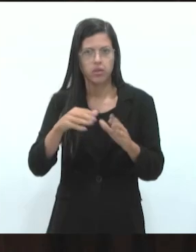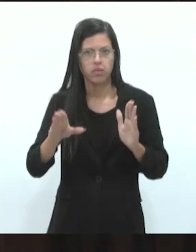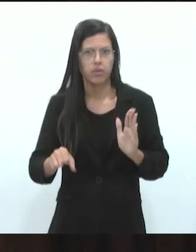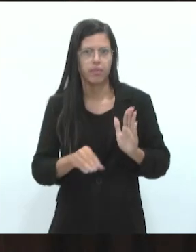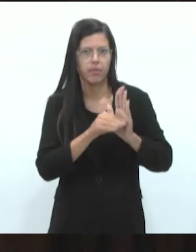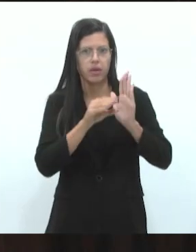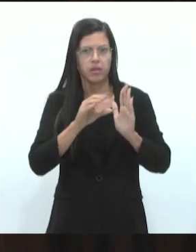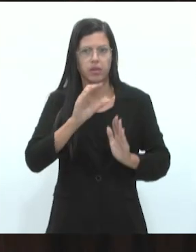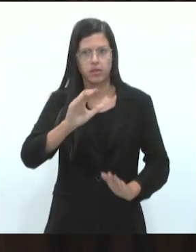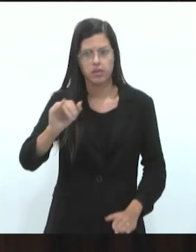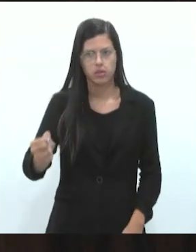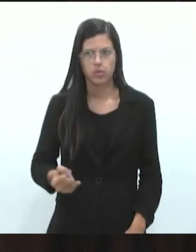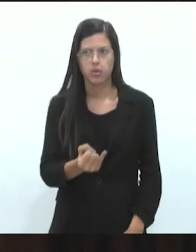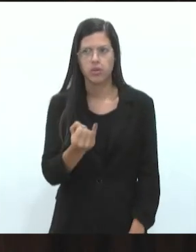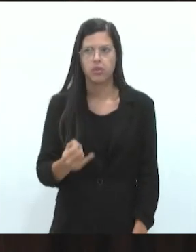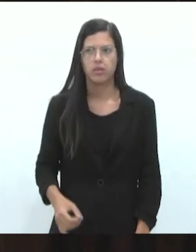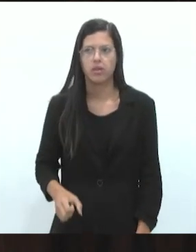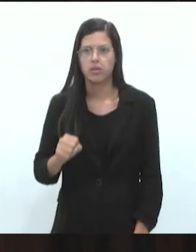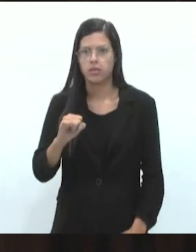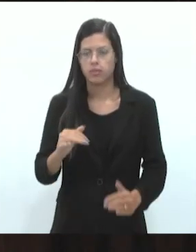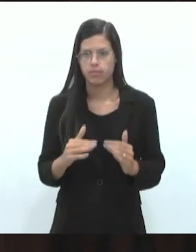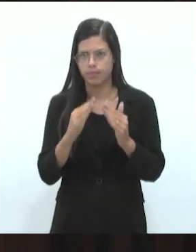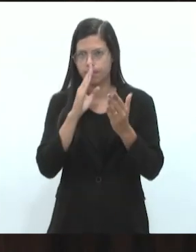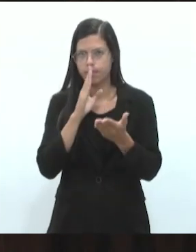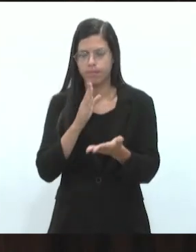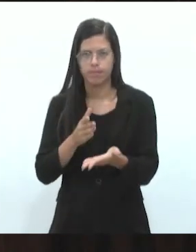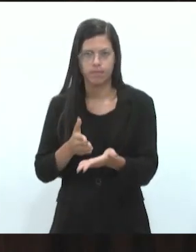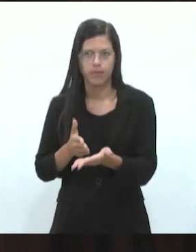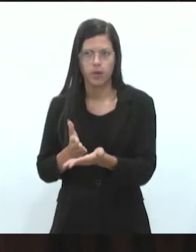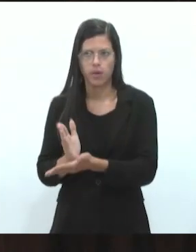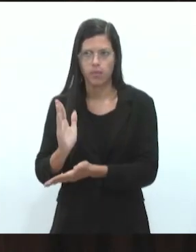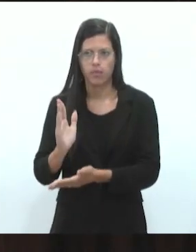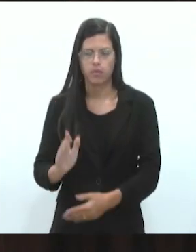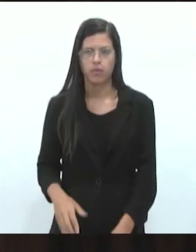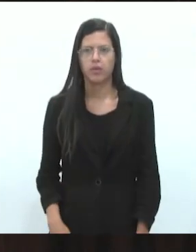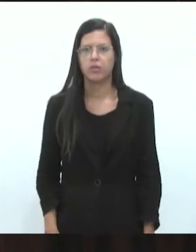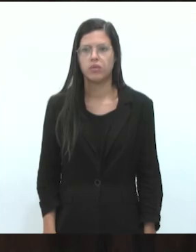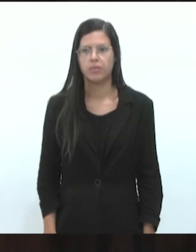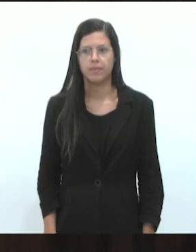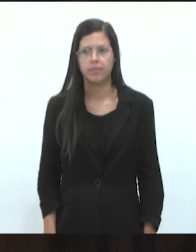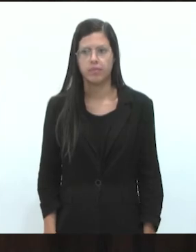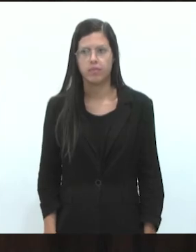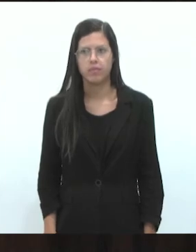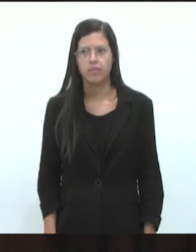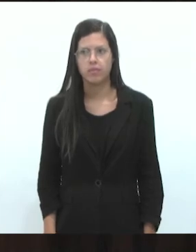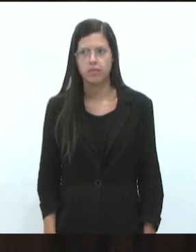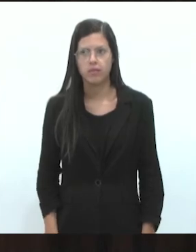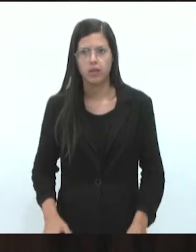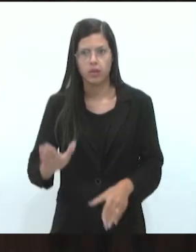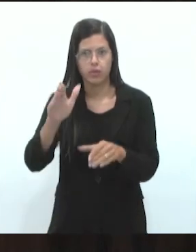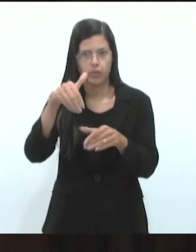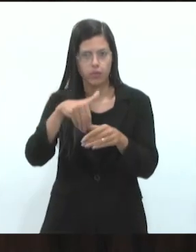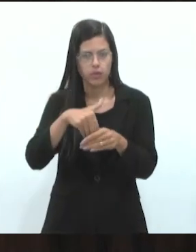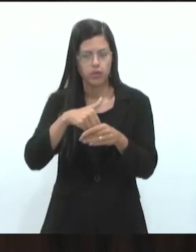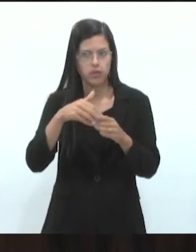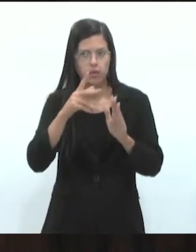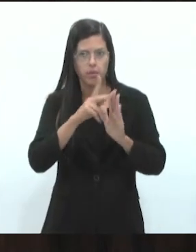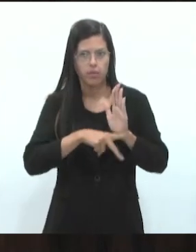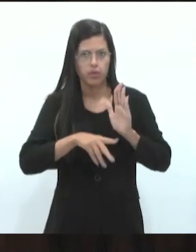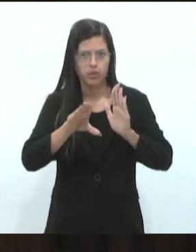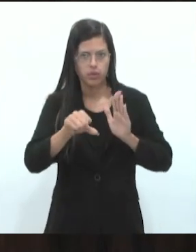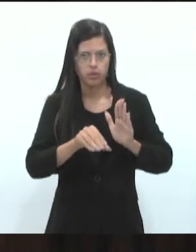da CCJ. Senhores que aprovam, permaneçam como estão. Aprovado. Em votação, projeto